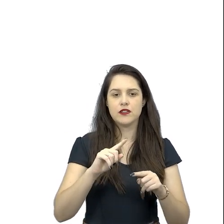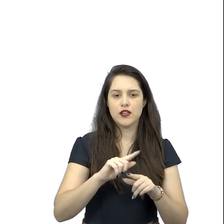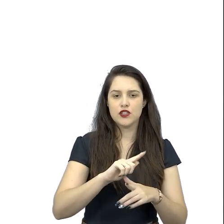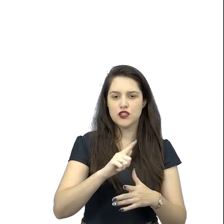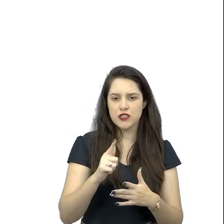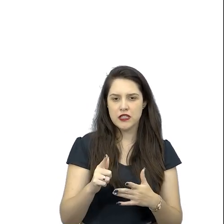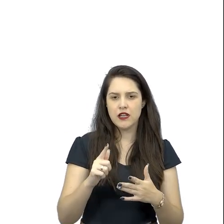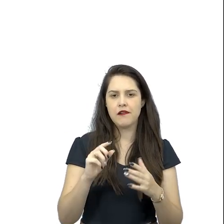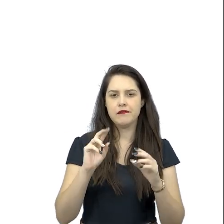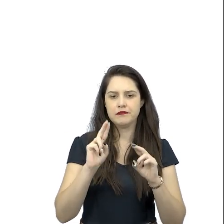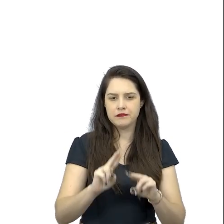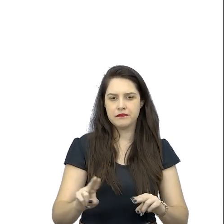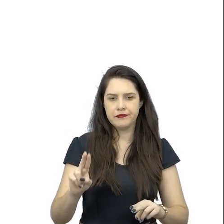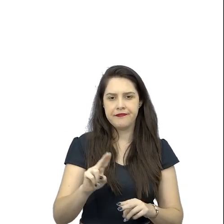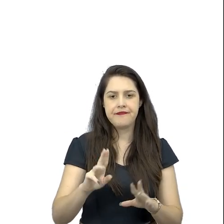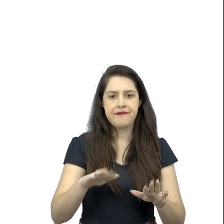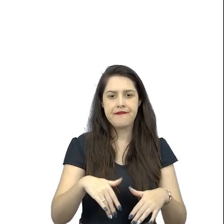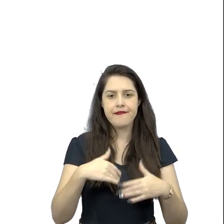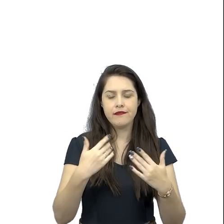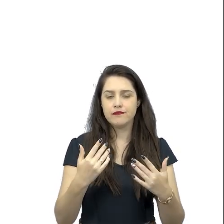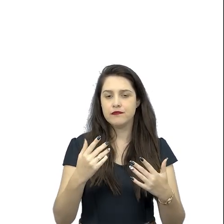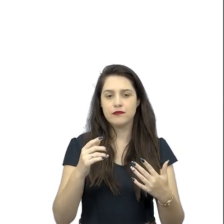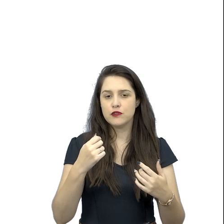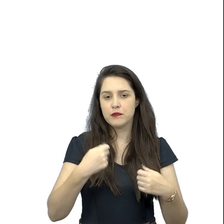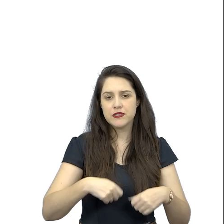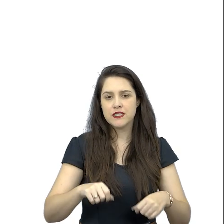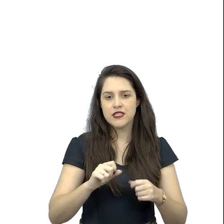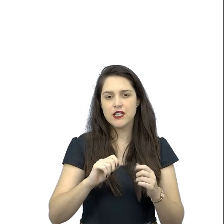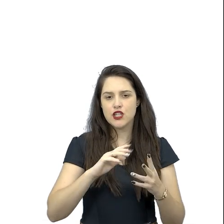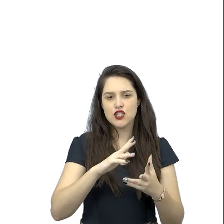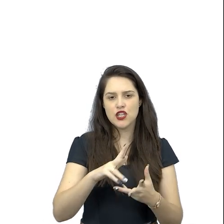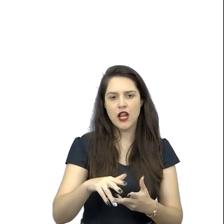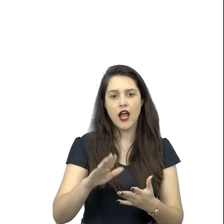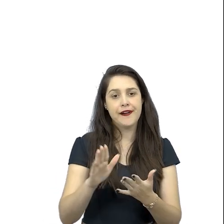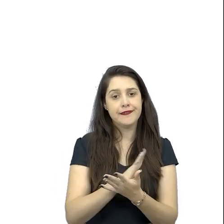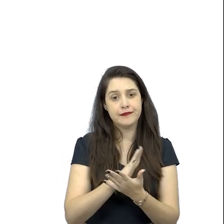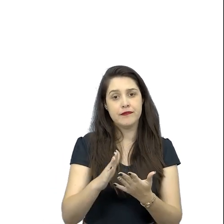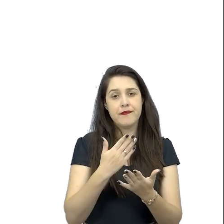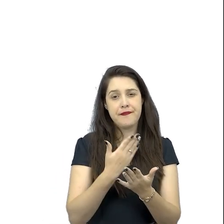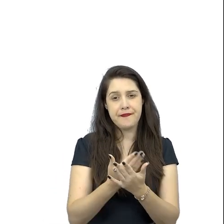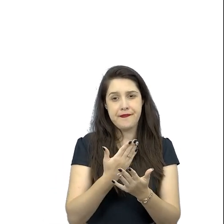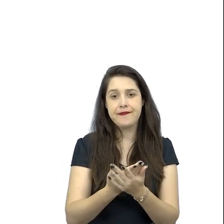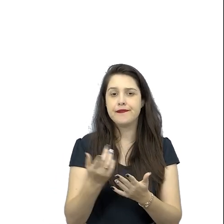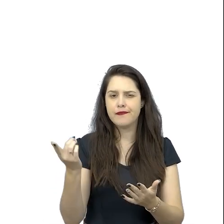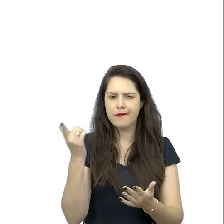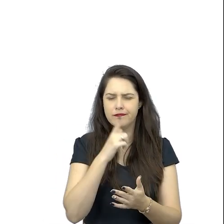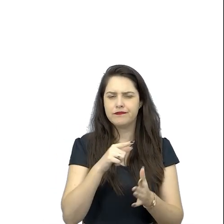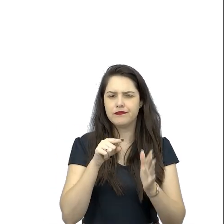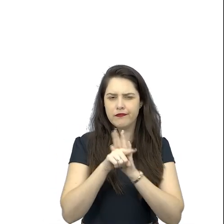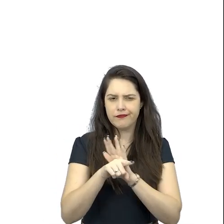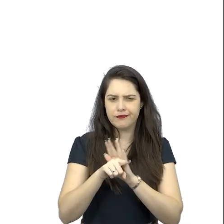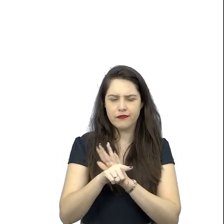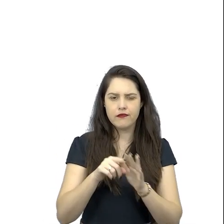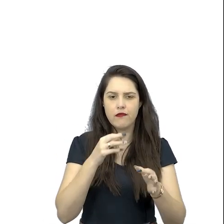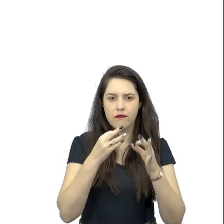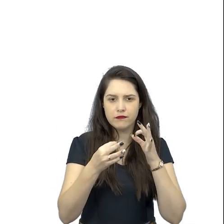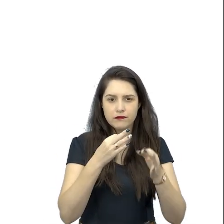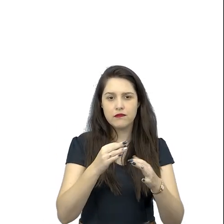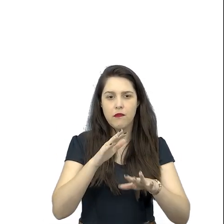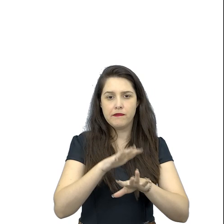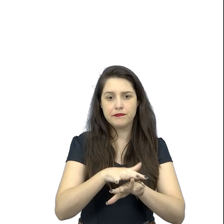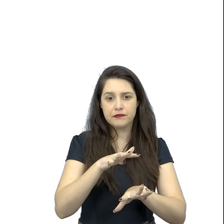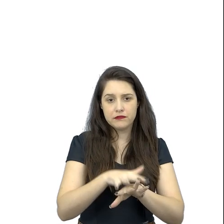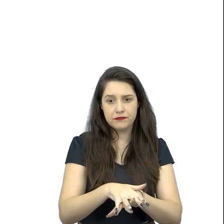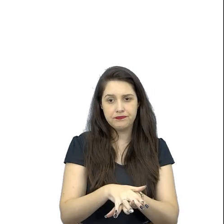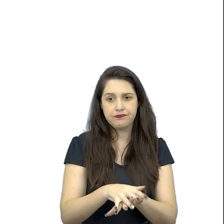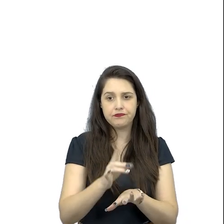caso. Então, e também não precisa ser geral. Então, os estudantes conseguem investigar questões matemáticas, né? Será